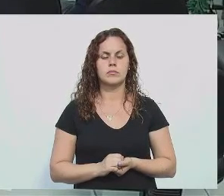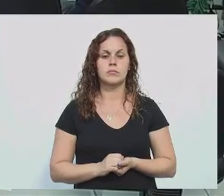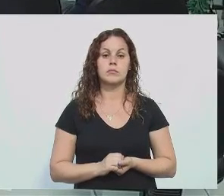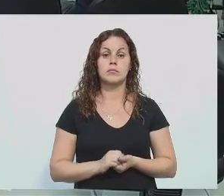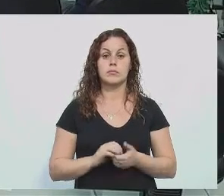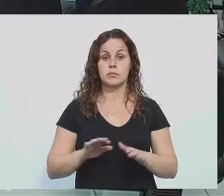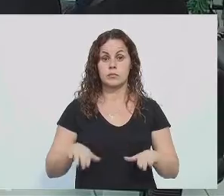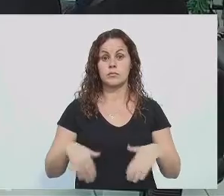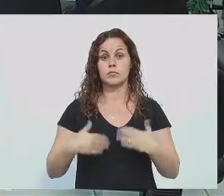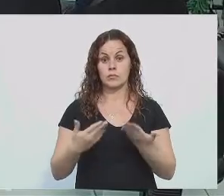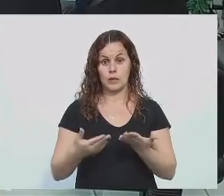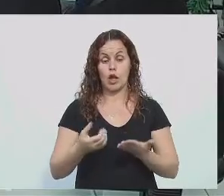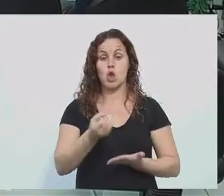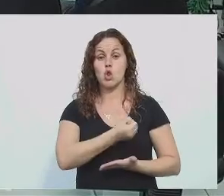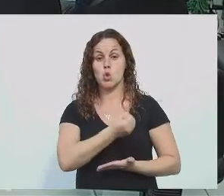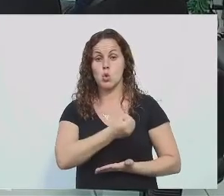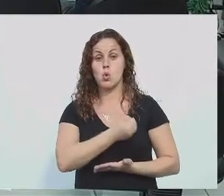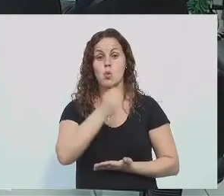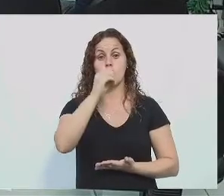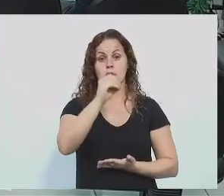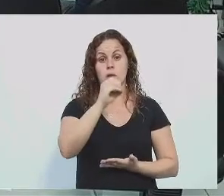Atendendo o requerimento número